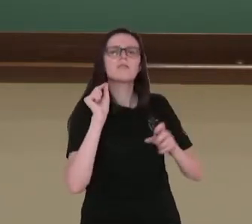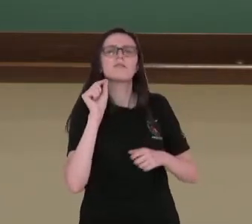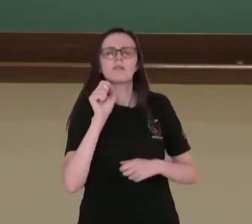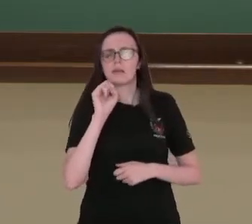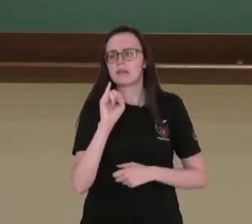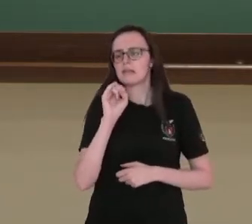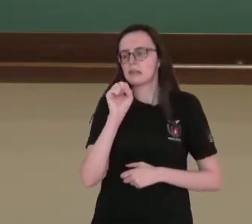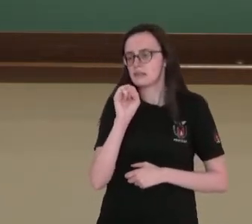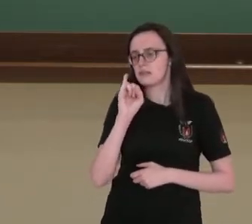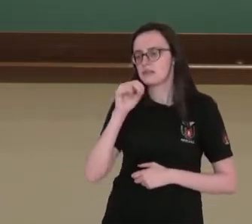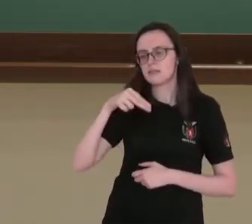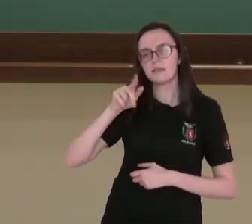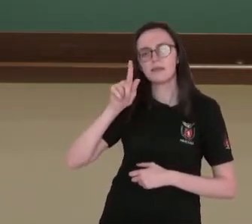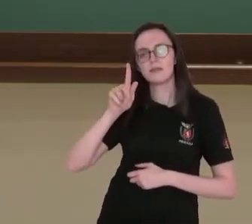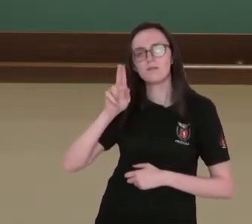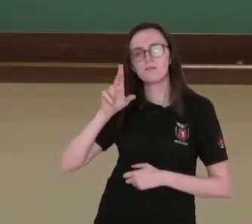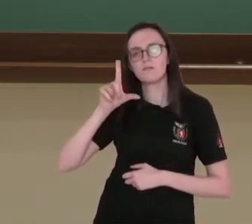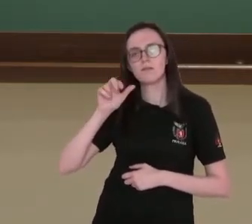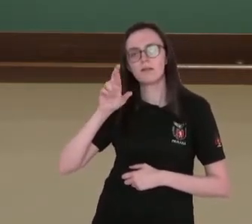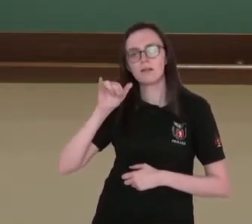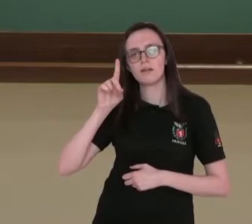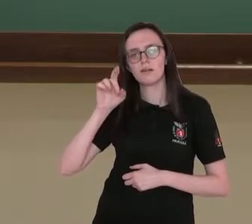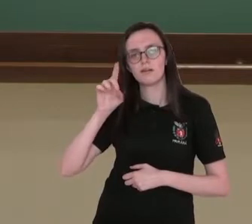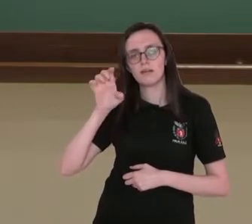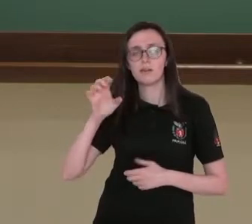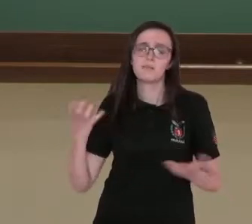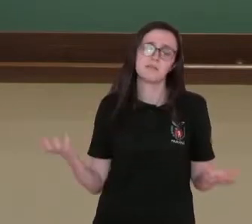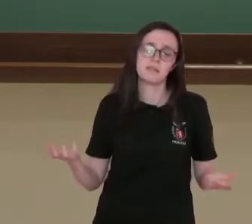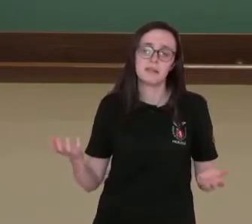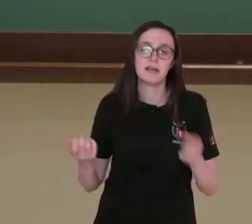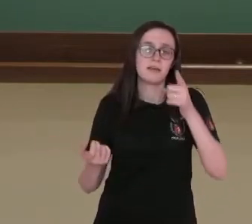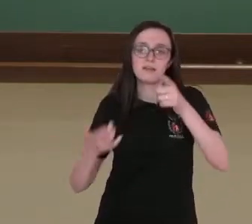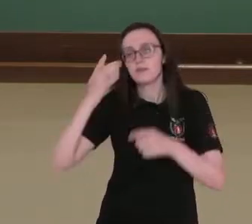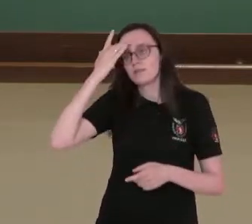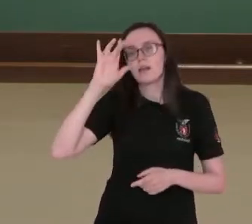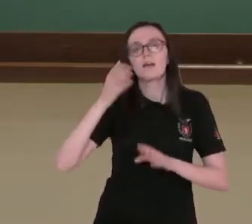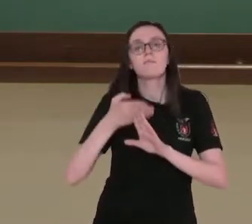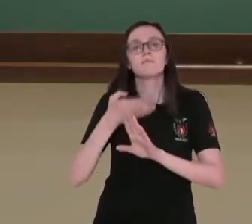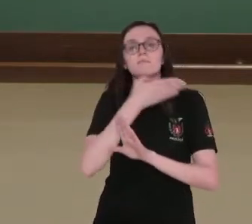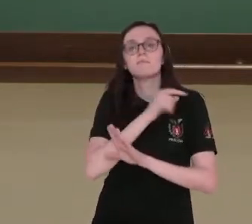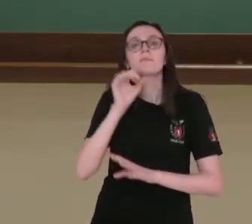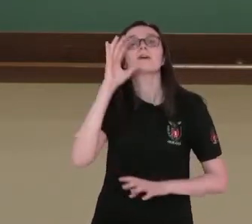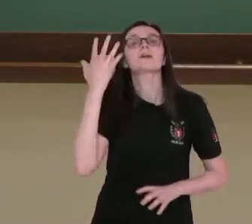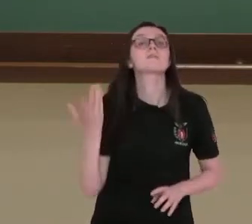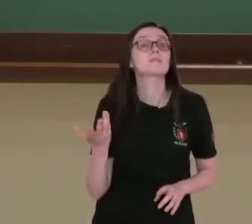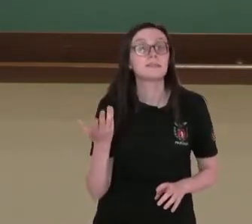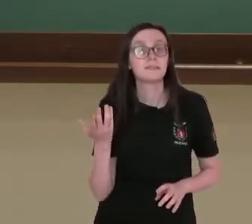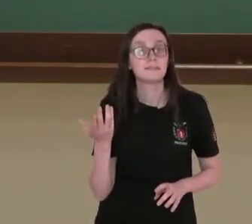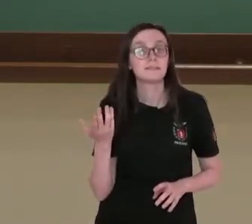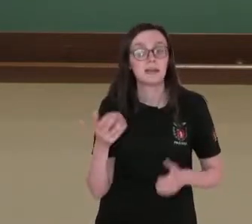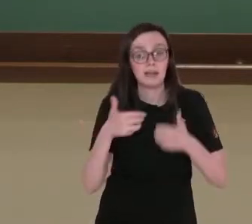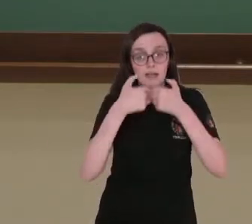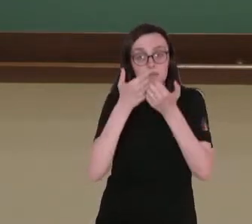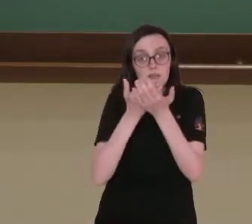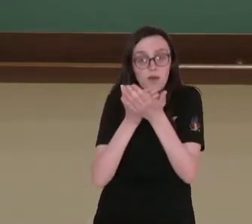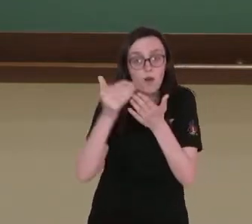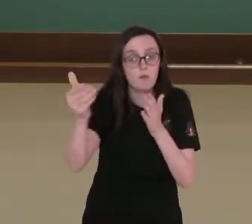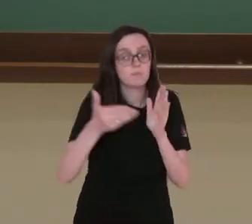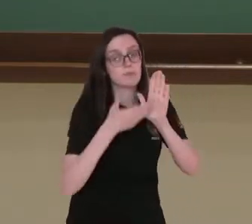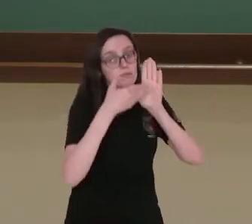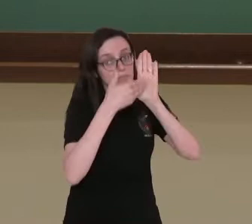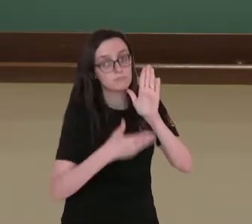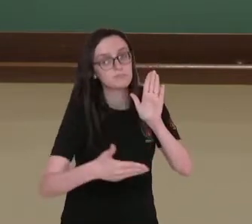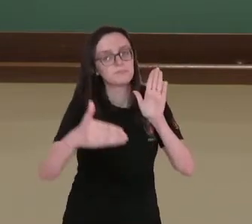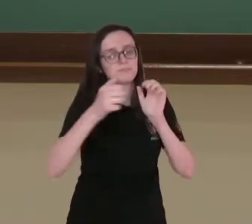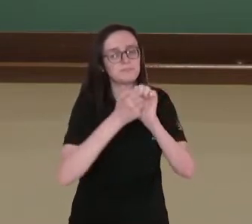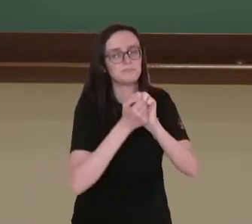O que é singularidade? Pessoal, neste momento, você não sabe o que está acontecendo. Então, a física ela começa a contar depois